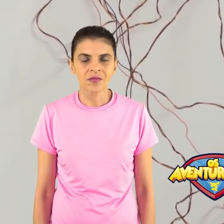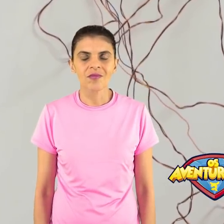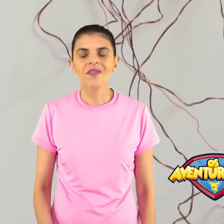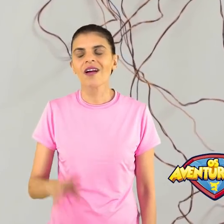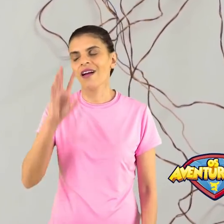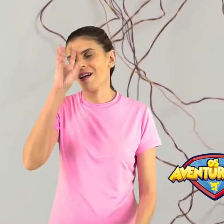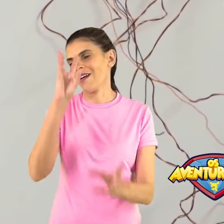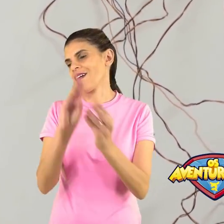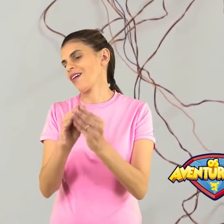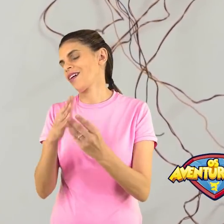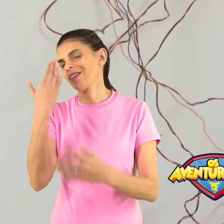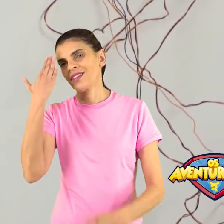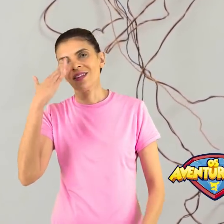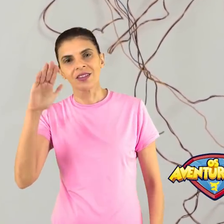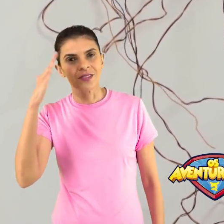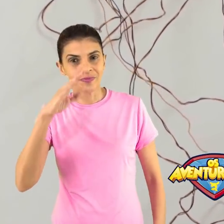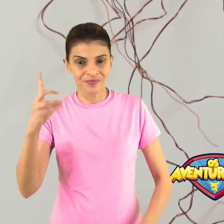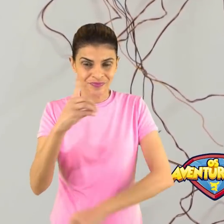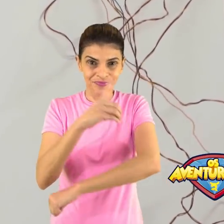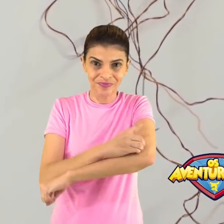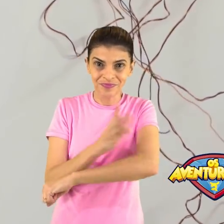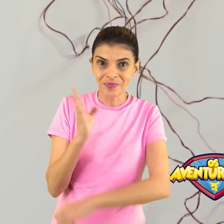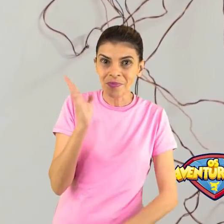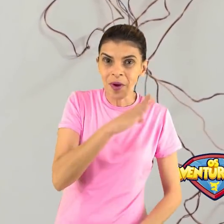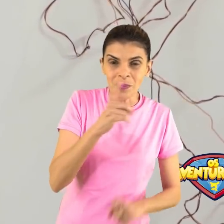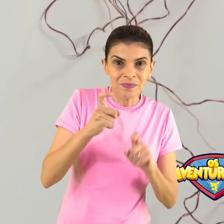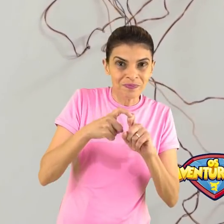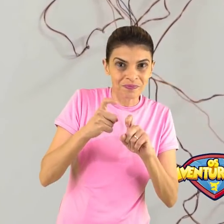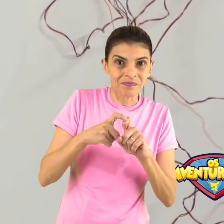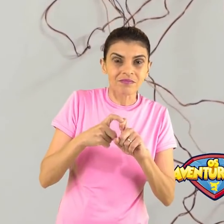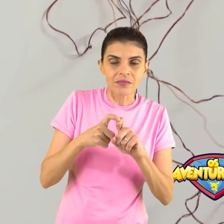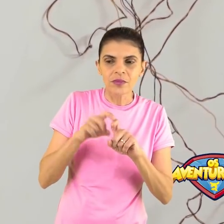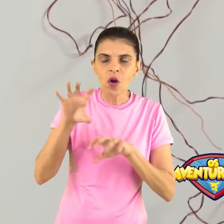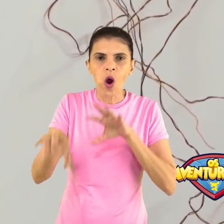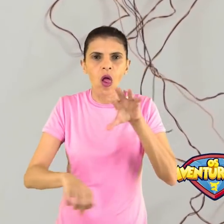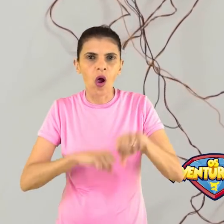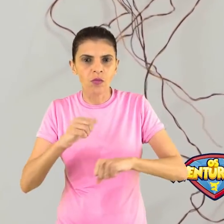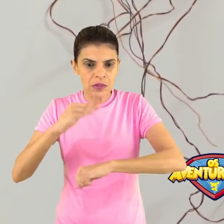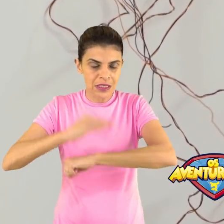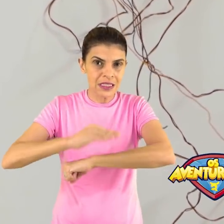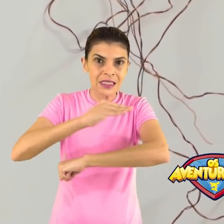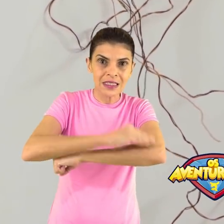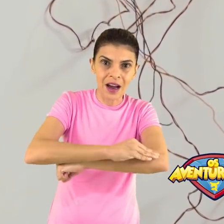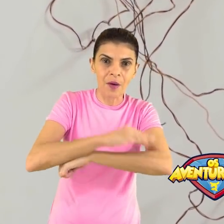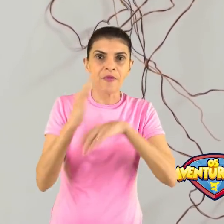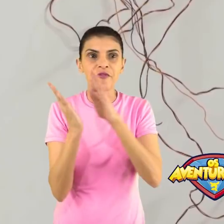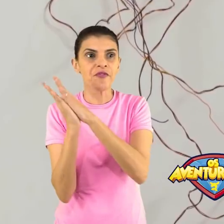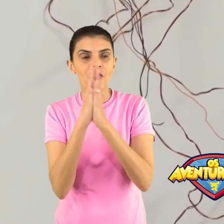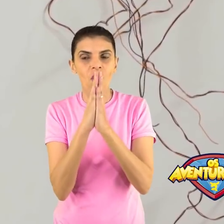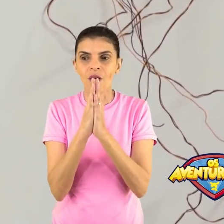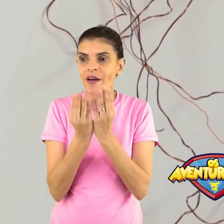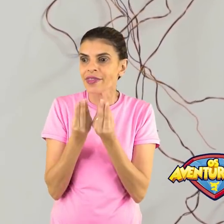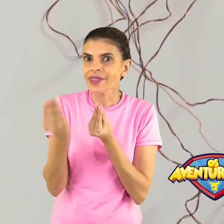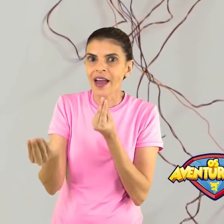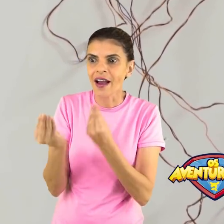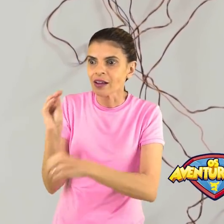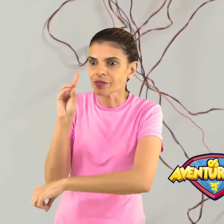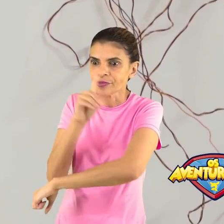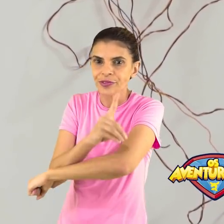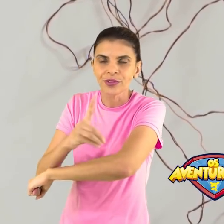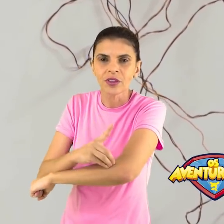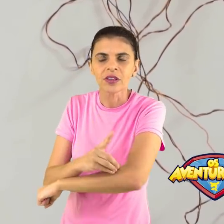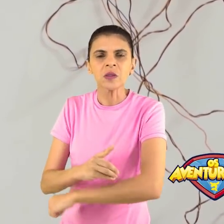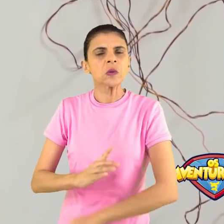Agora tá explicado. O doutor Dinomal tá roubando os sapos e as focas de pelúcia pra alimentar os seus dinossauros. Ah, isso é